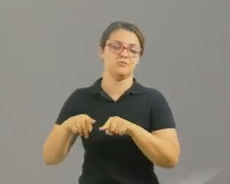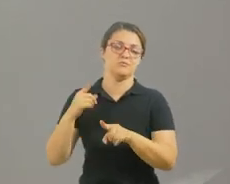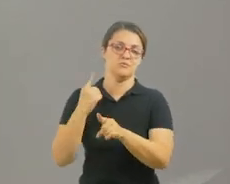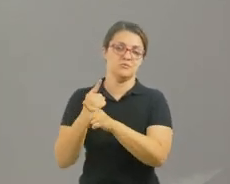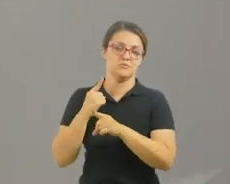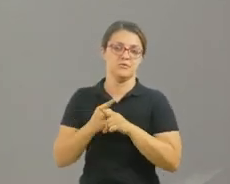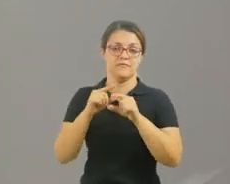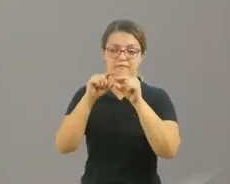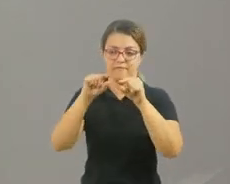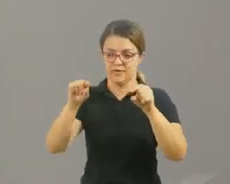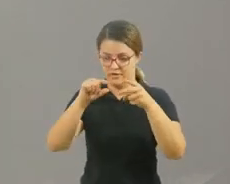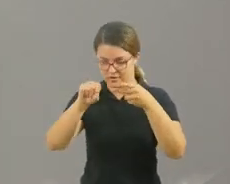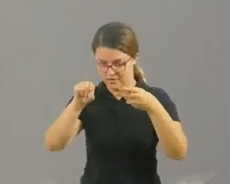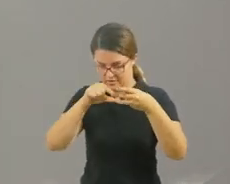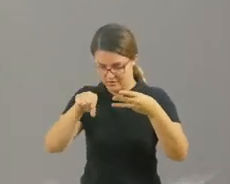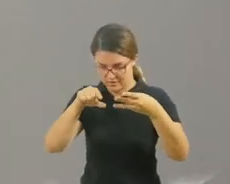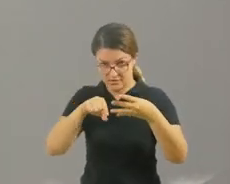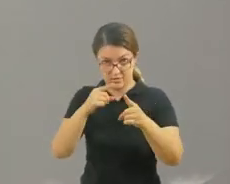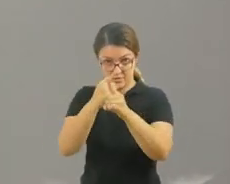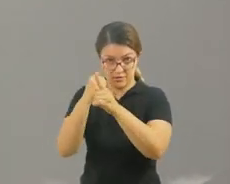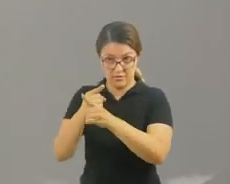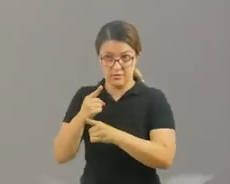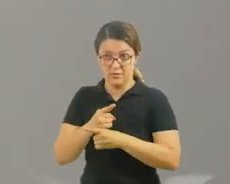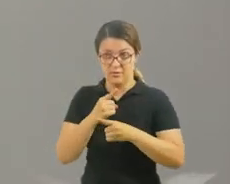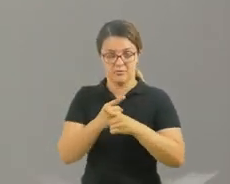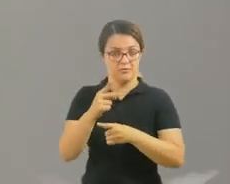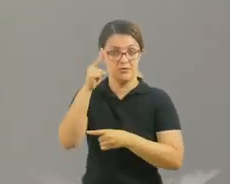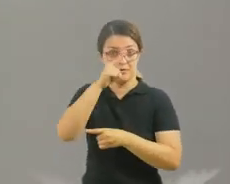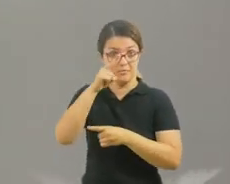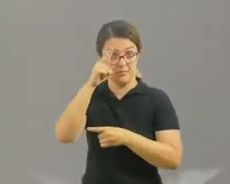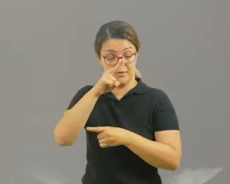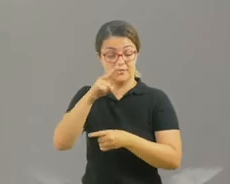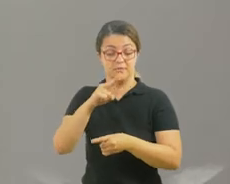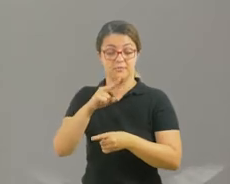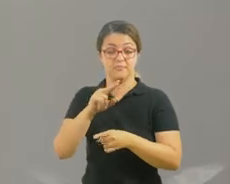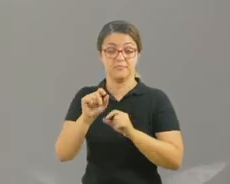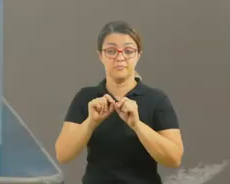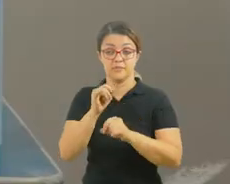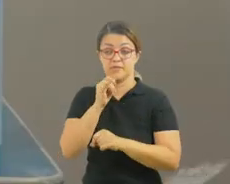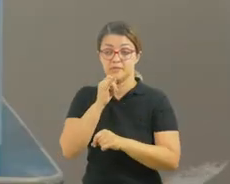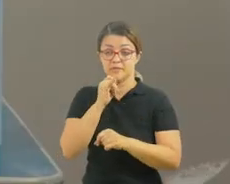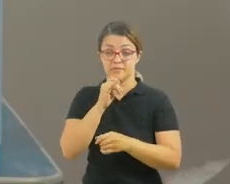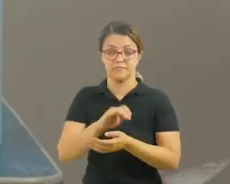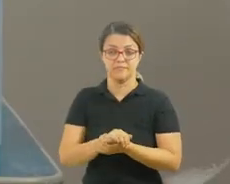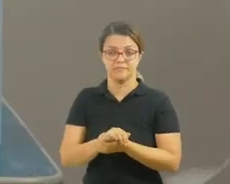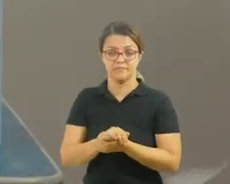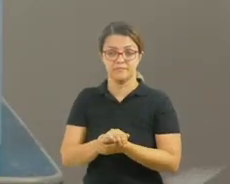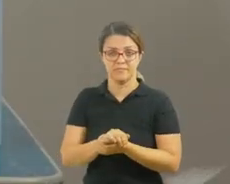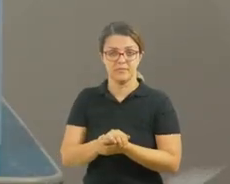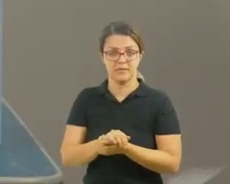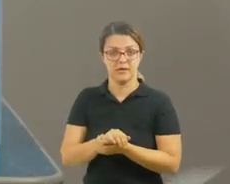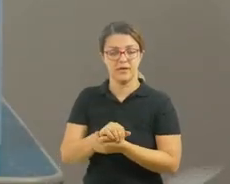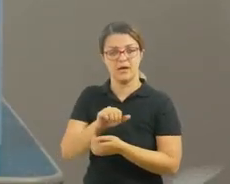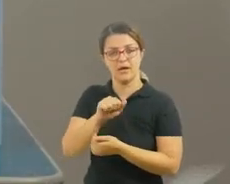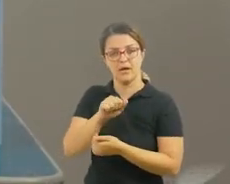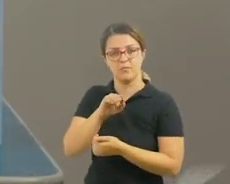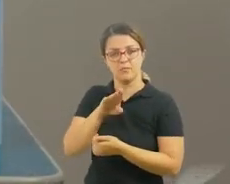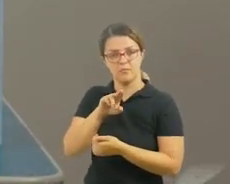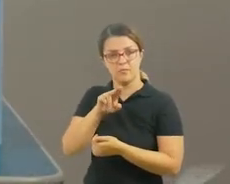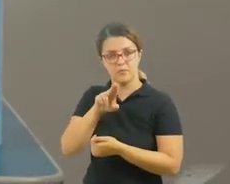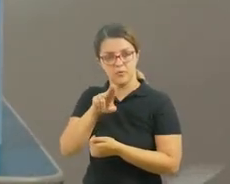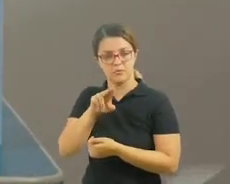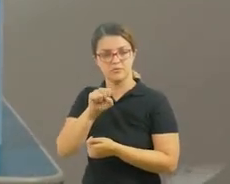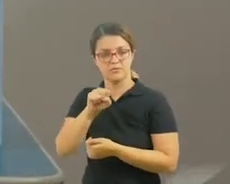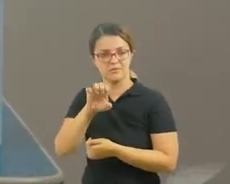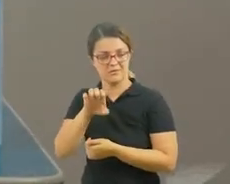nós vamos encontrar várias frases que irão lembrar as suas logomarcas. Um exemplo, abuse e use, que lembra o